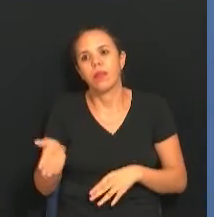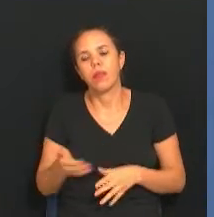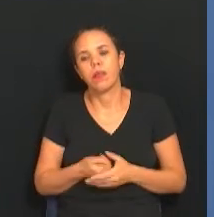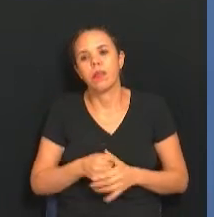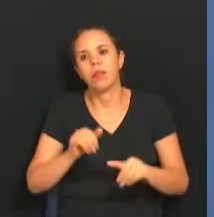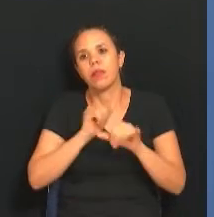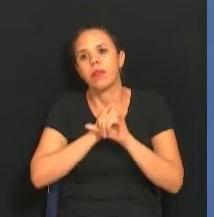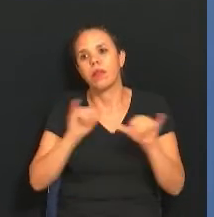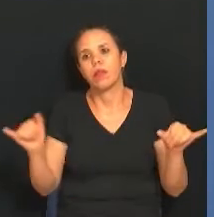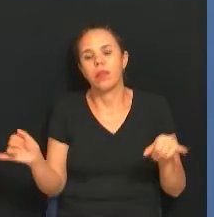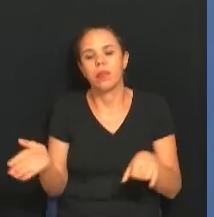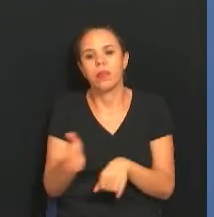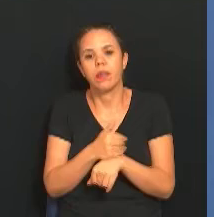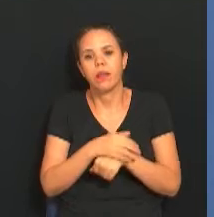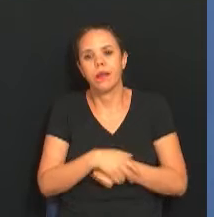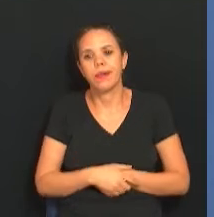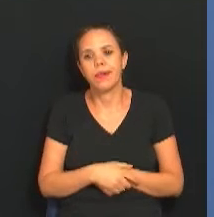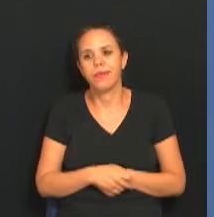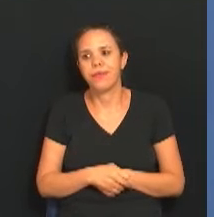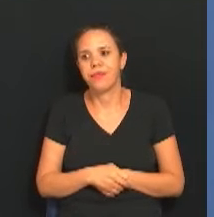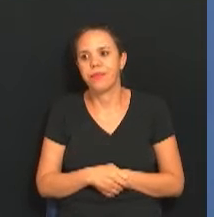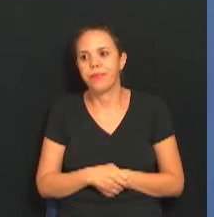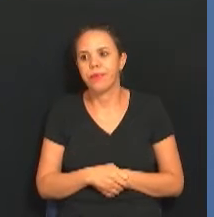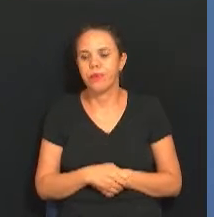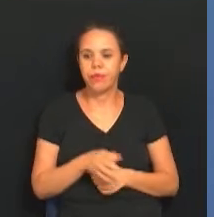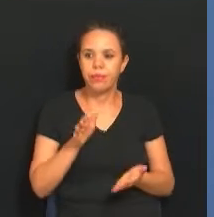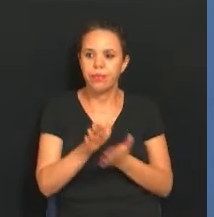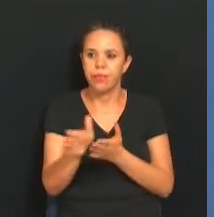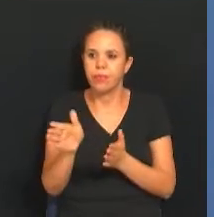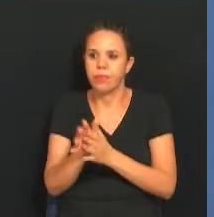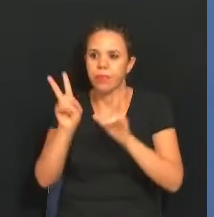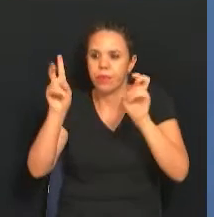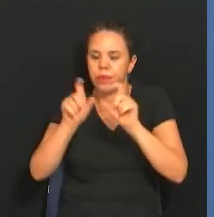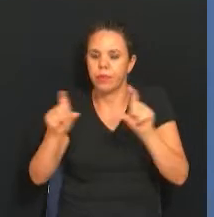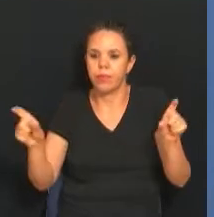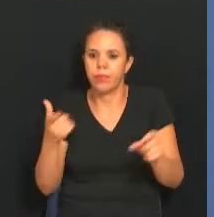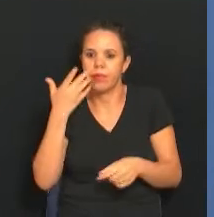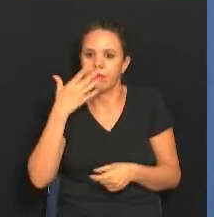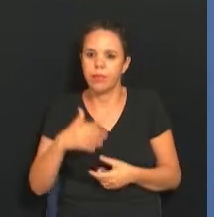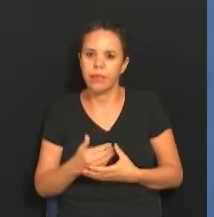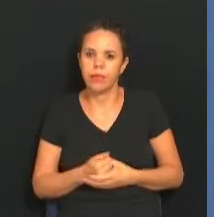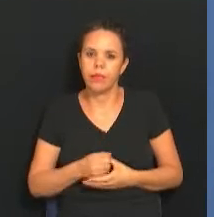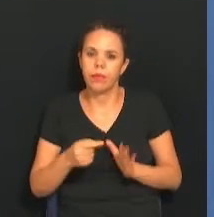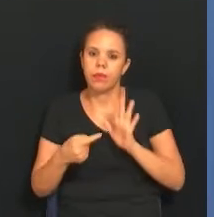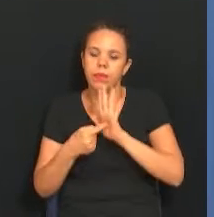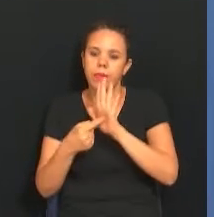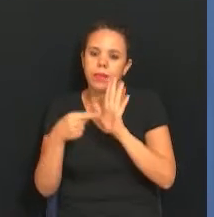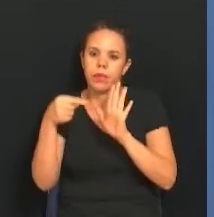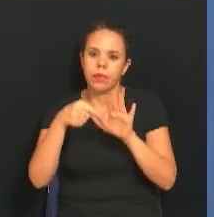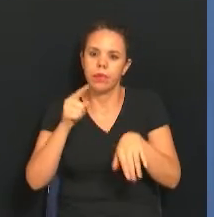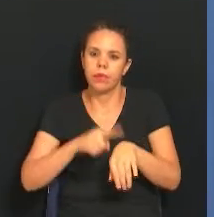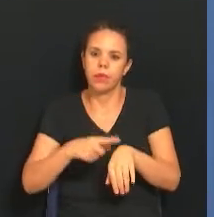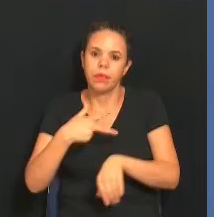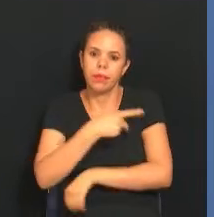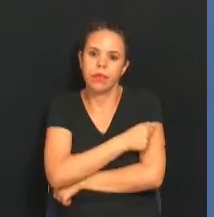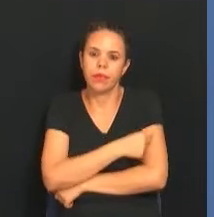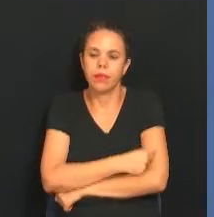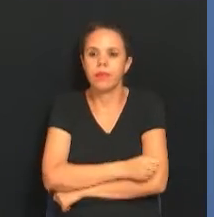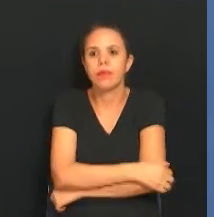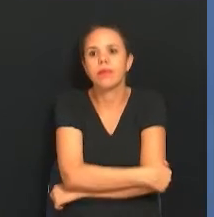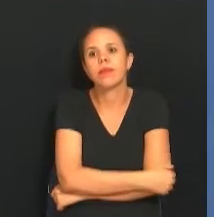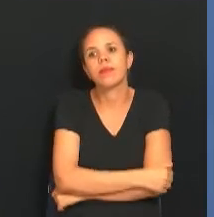avisada com antecipação e emitir esse termo e a criança apresenta na hora da vacinação